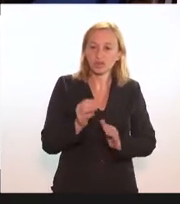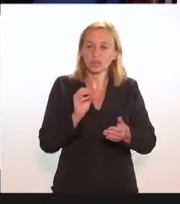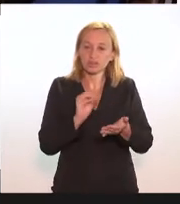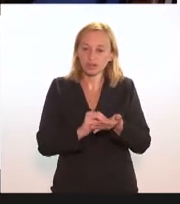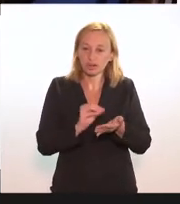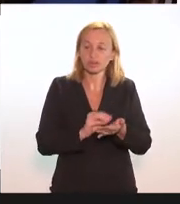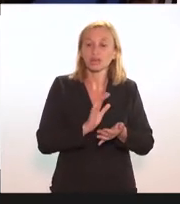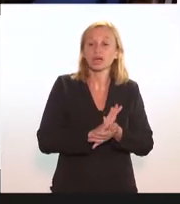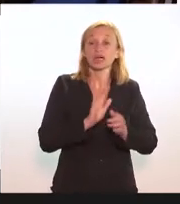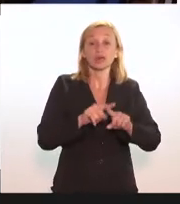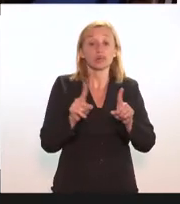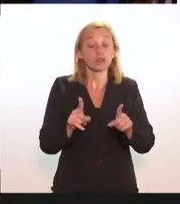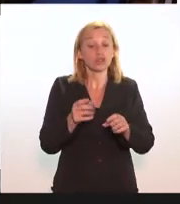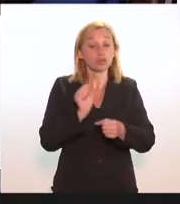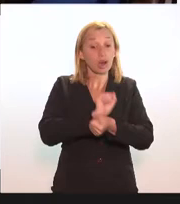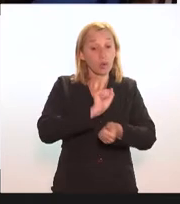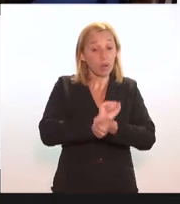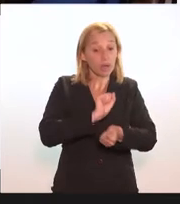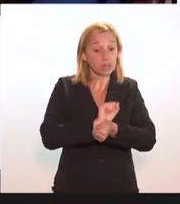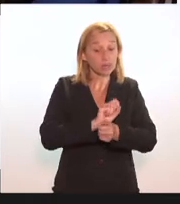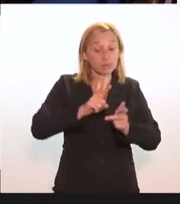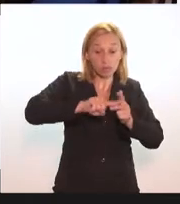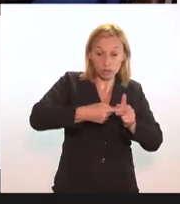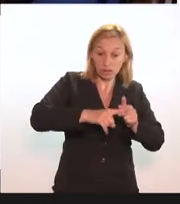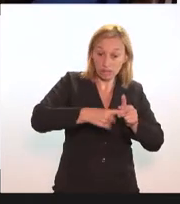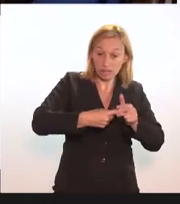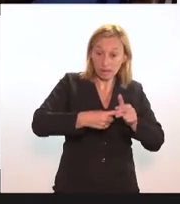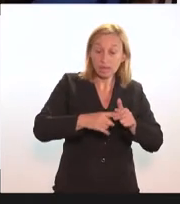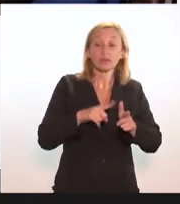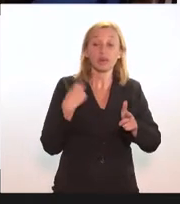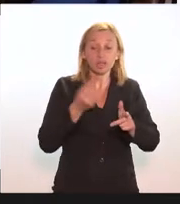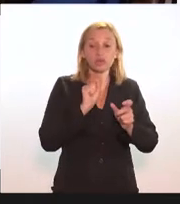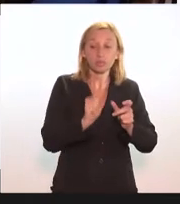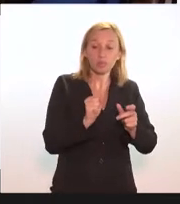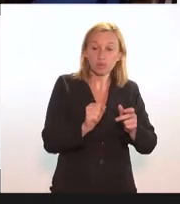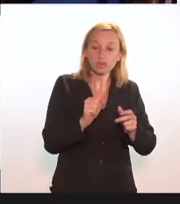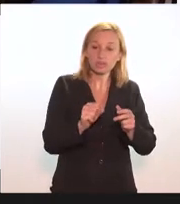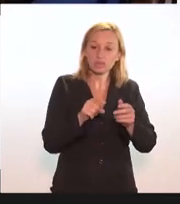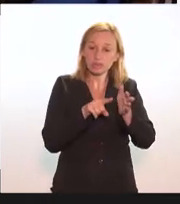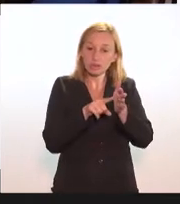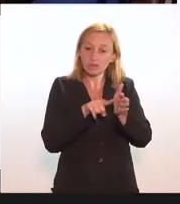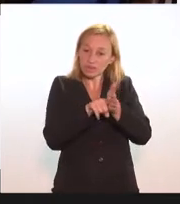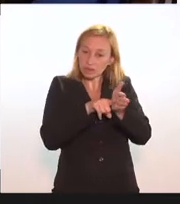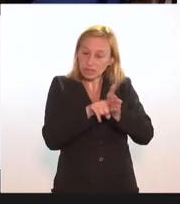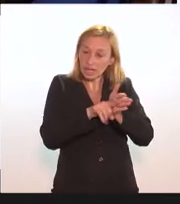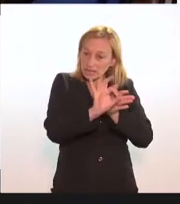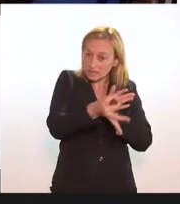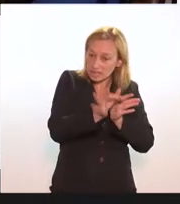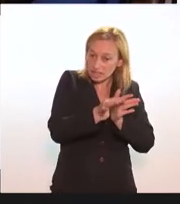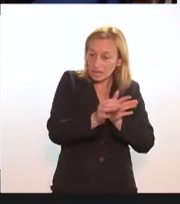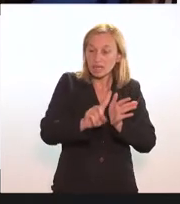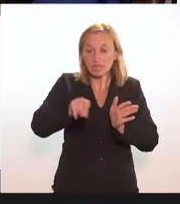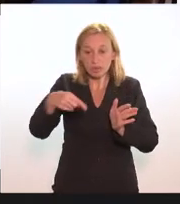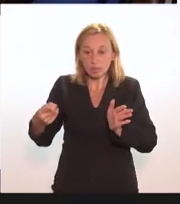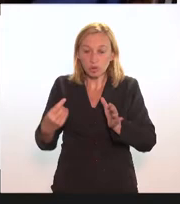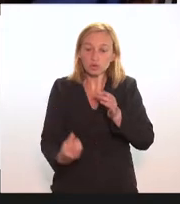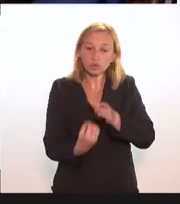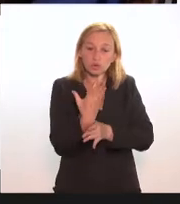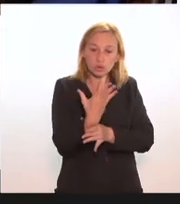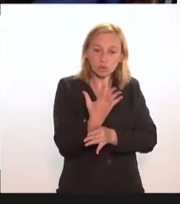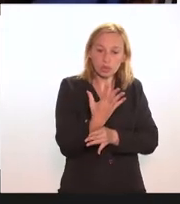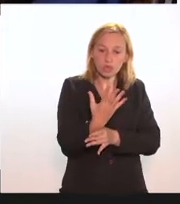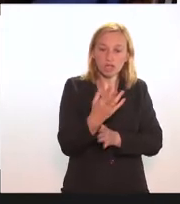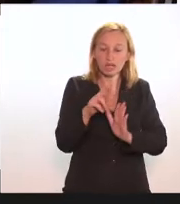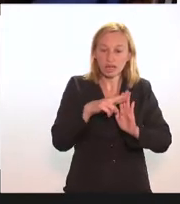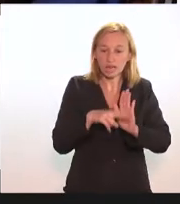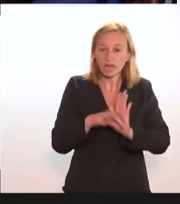regulamentação. A gente está aguardando a regulamentação para que a gente possa fazer um diagnóstico disso e aí construir as medidas